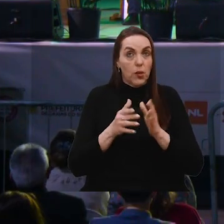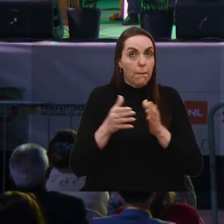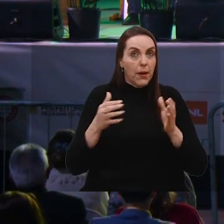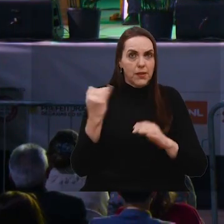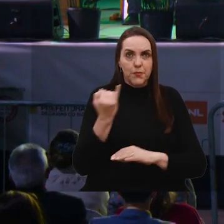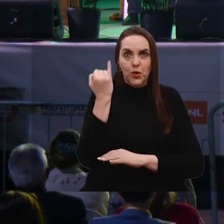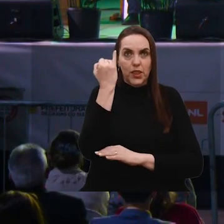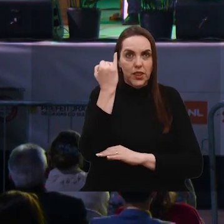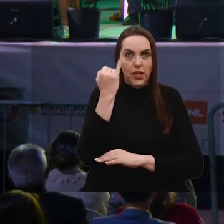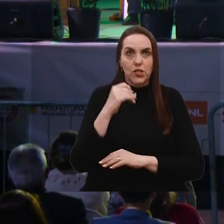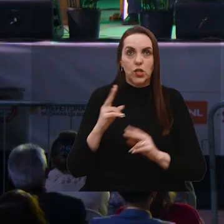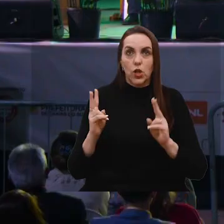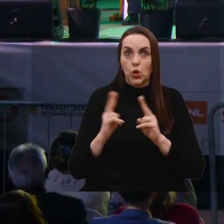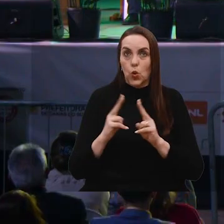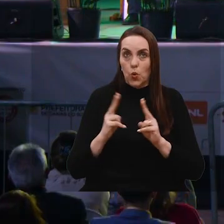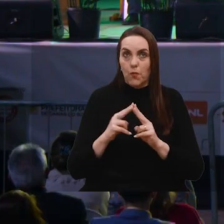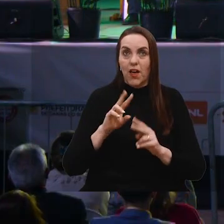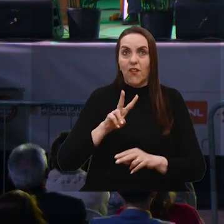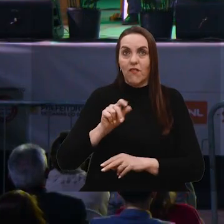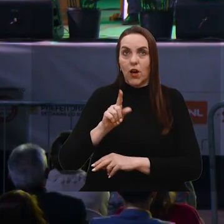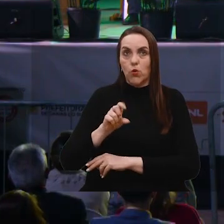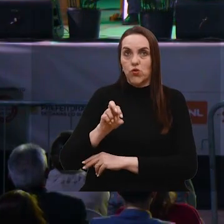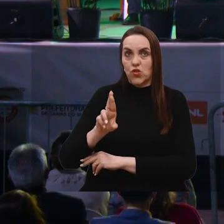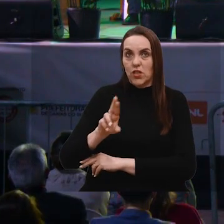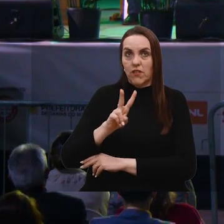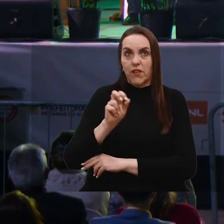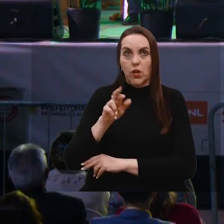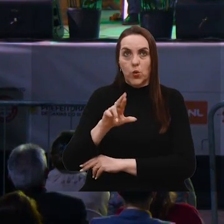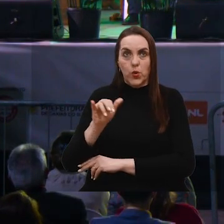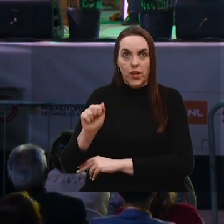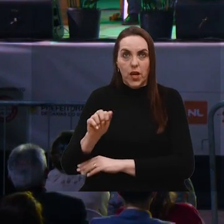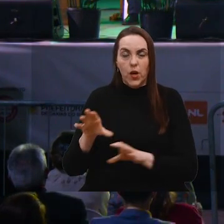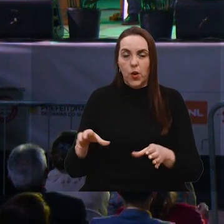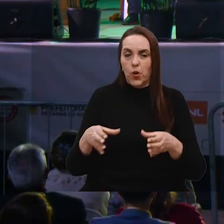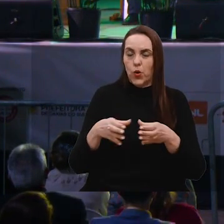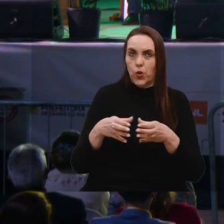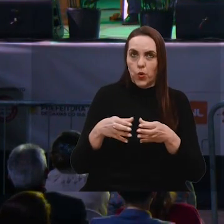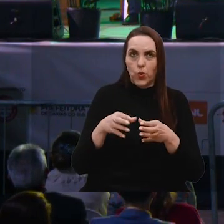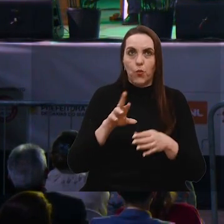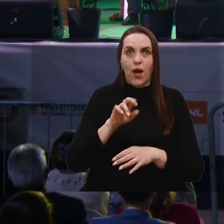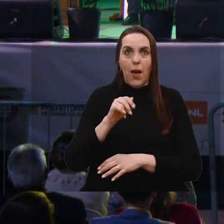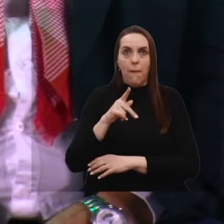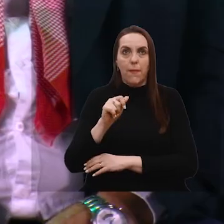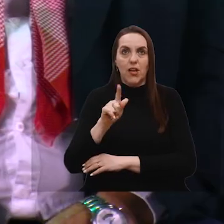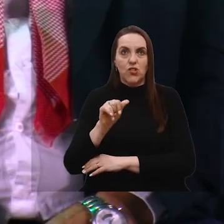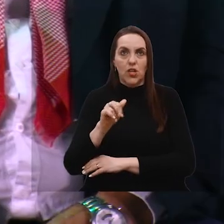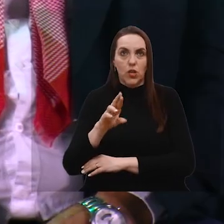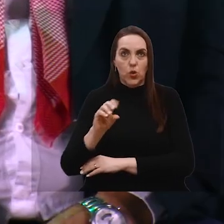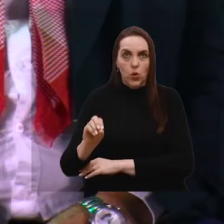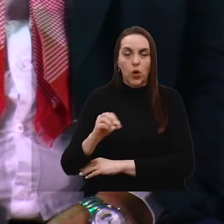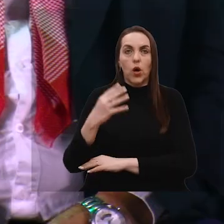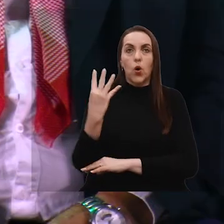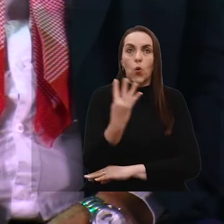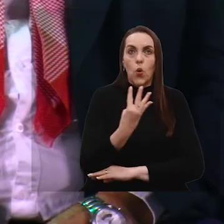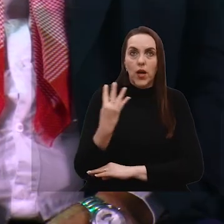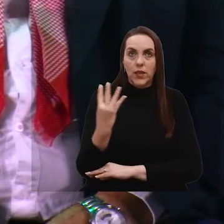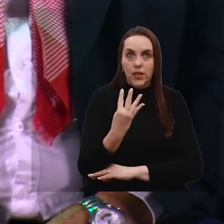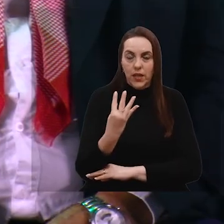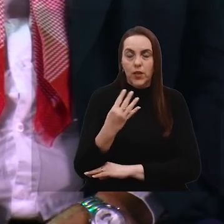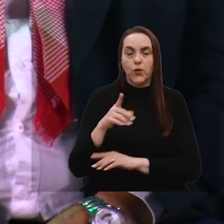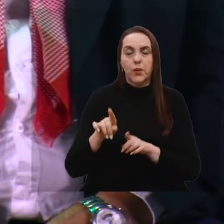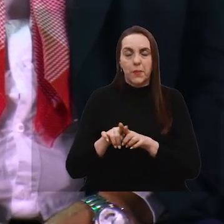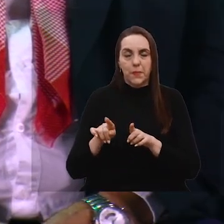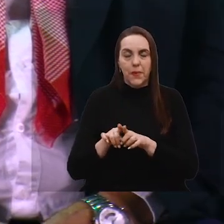conosco. Entre os projetos de maior relevância estão o duo com Valdir Verona, o grupo Deboni Reis, o Repajador e o